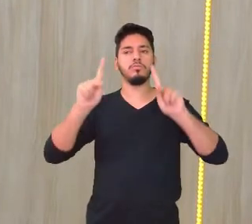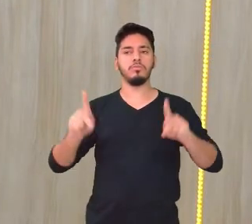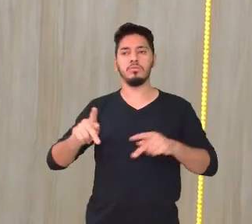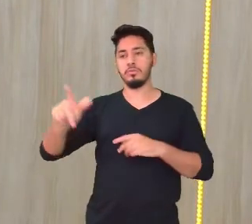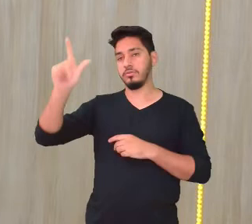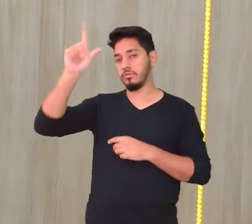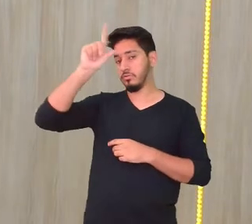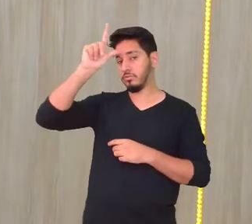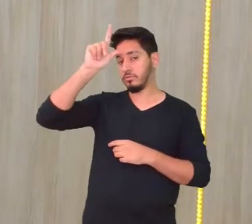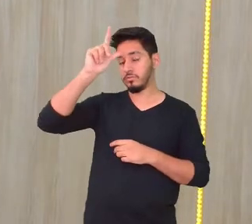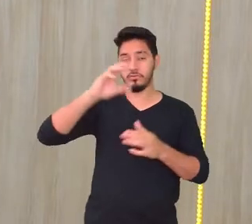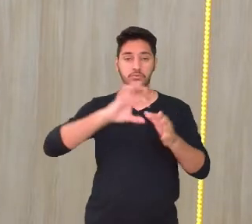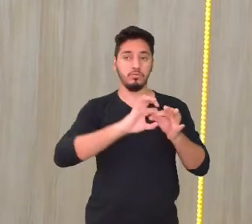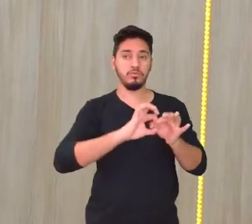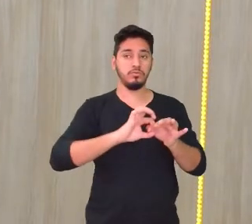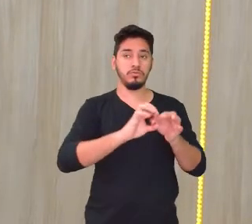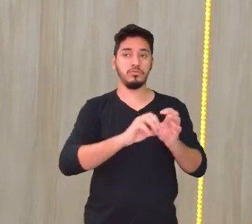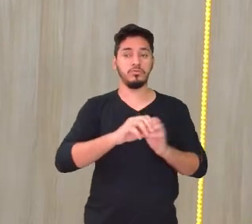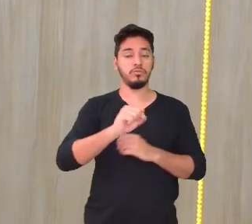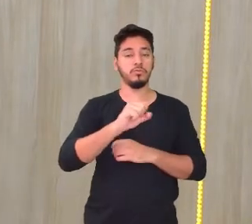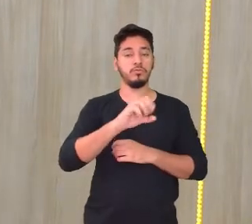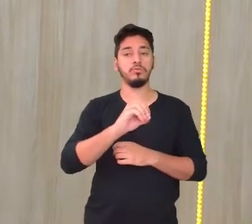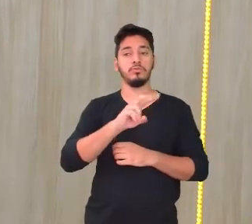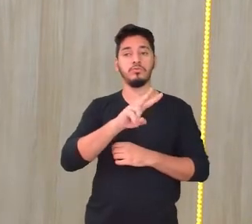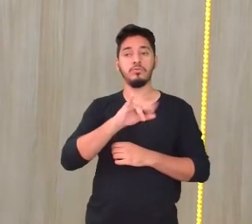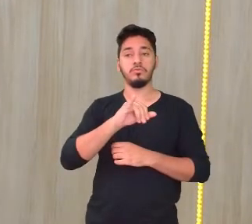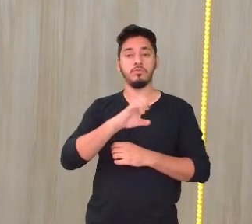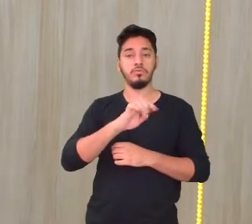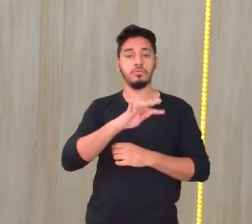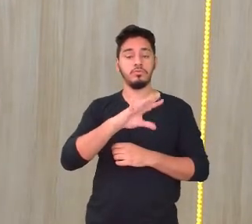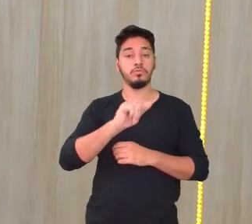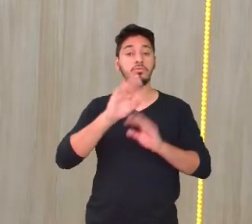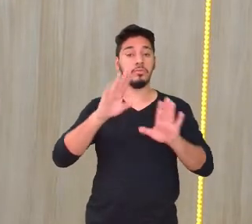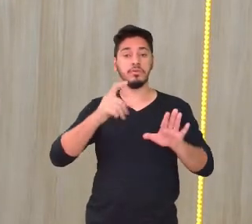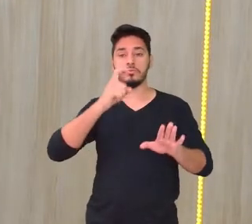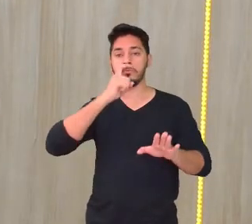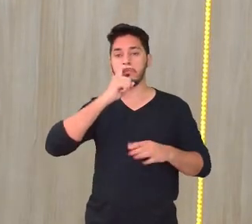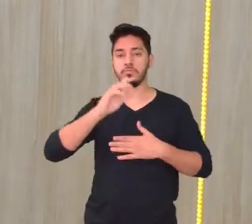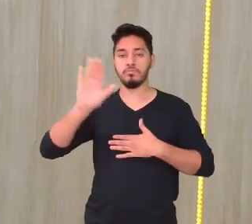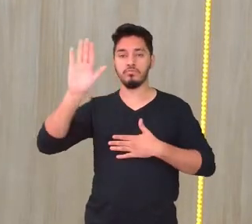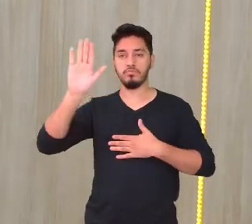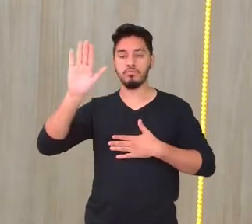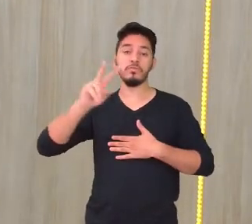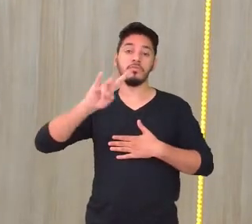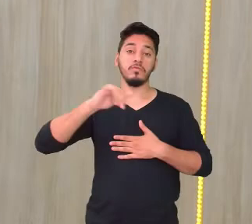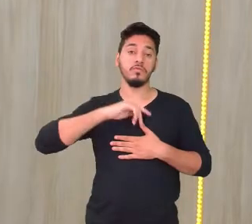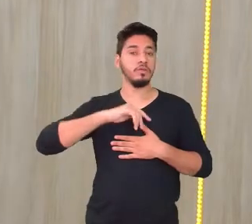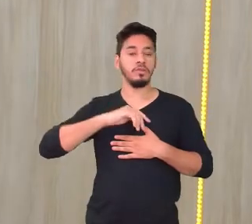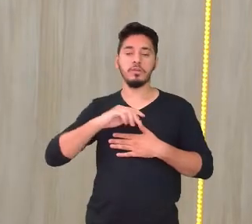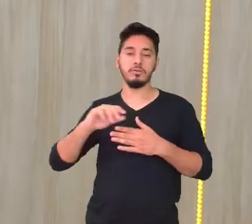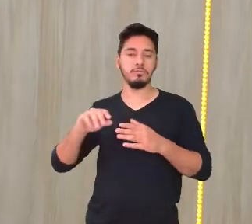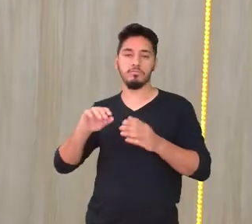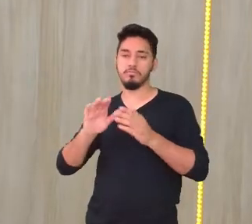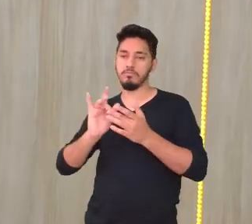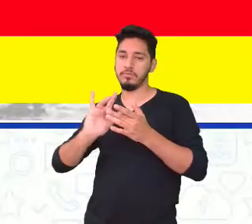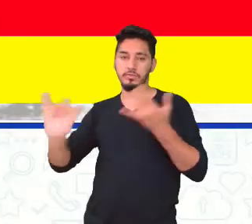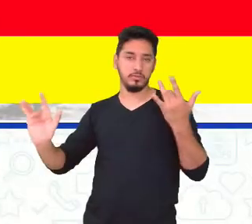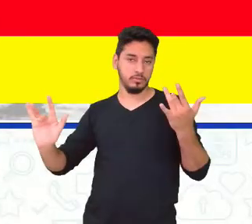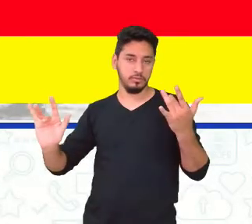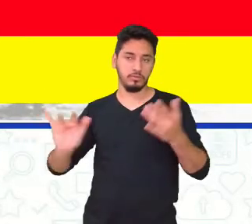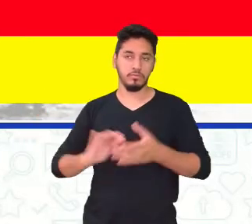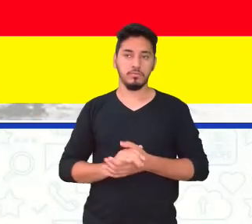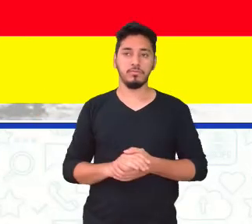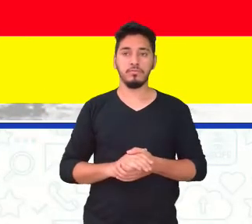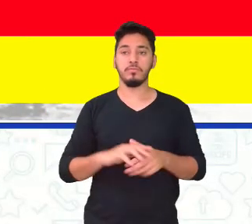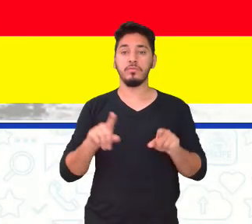União Soviética. Detalhe que Hitler vai quebrar esse pacto mais na frente. E o que a gente vai observar aí, né, é a